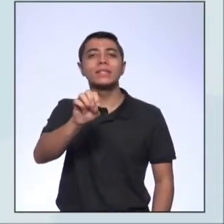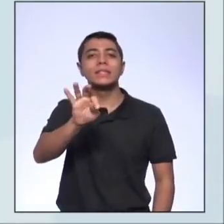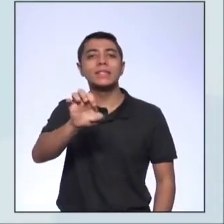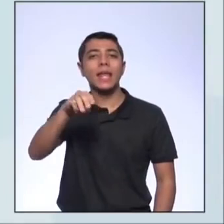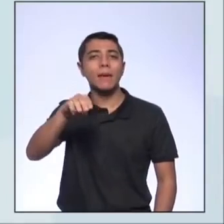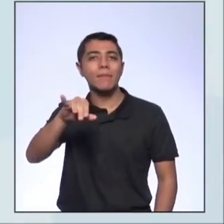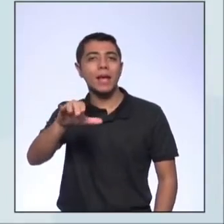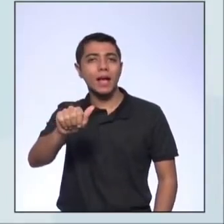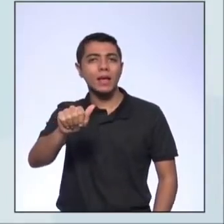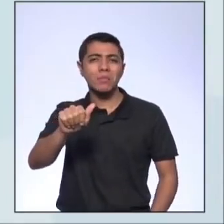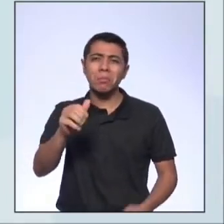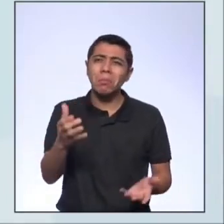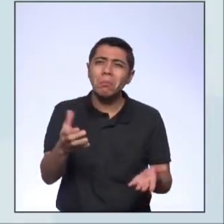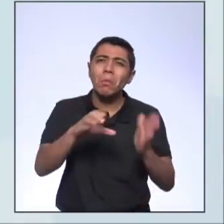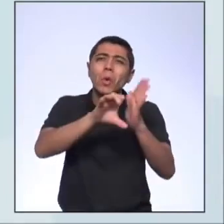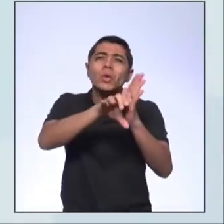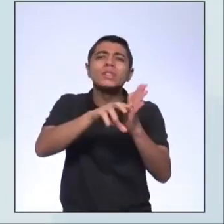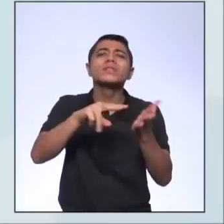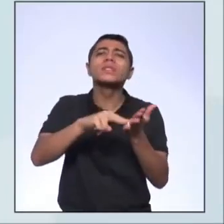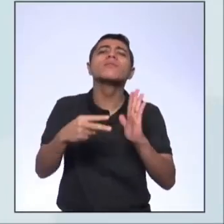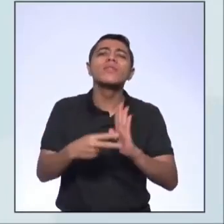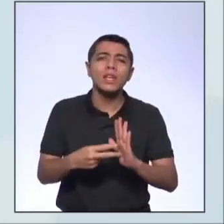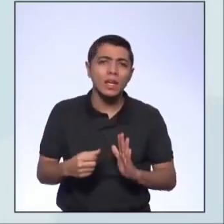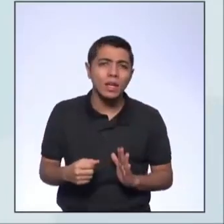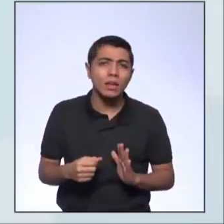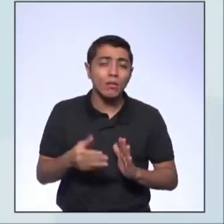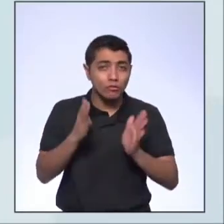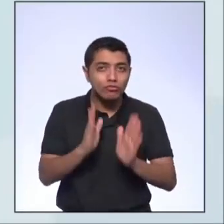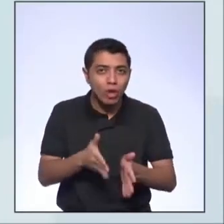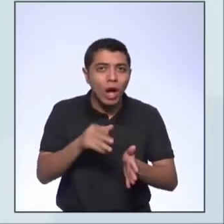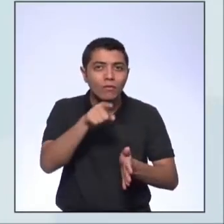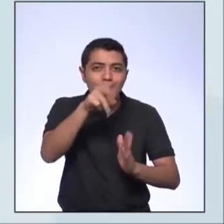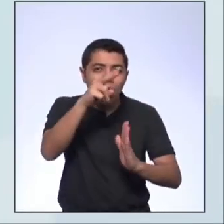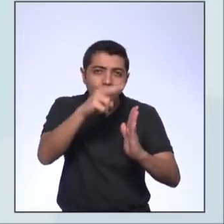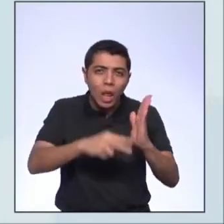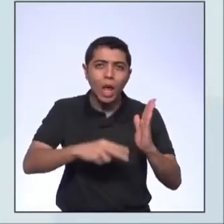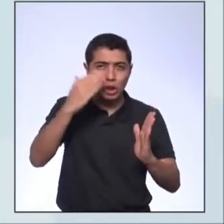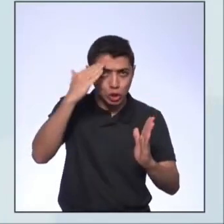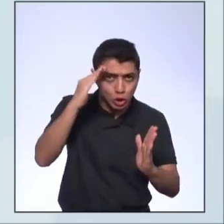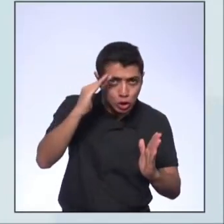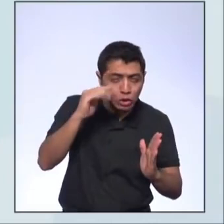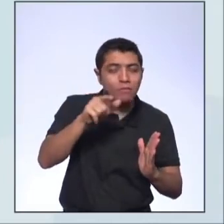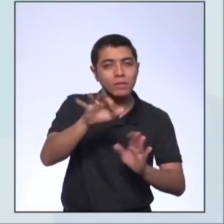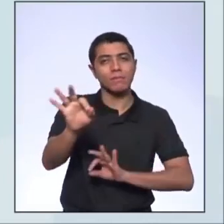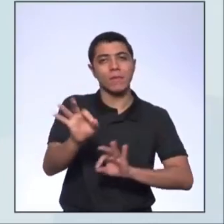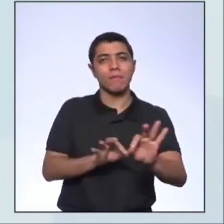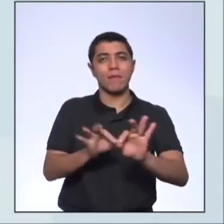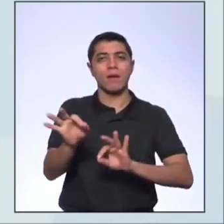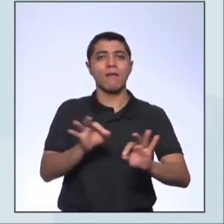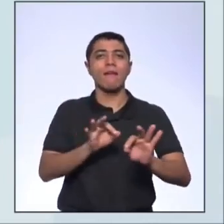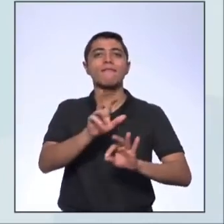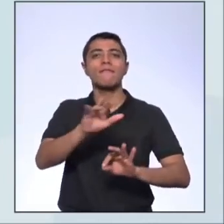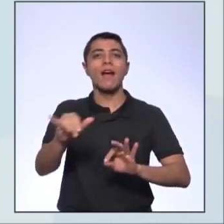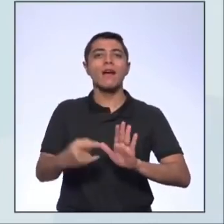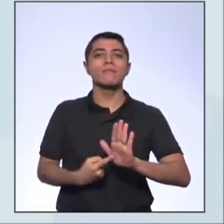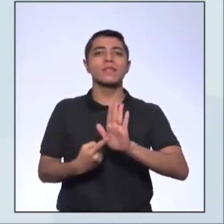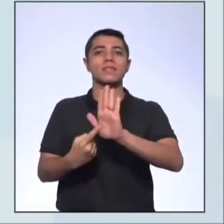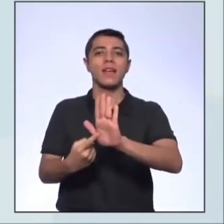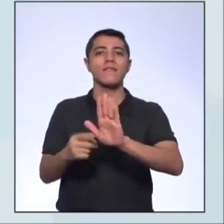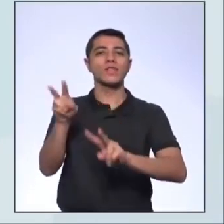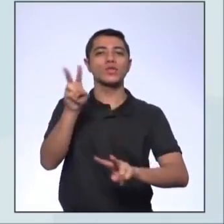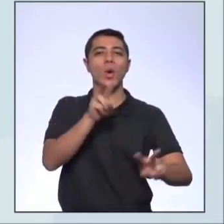ação sistêmica, realizar o esboço de um projeto de apresentação visual que utilize as mídias e as